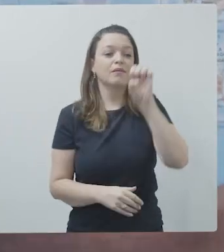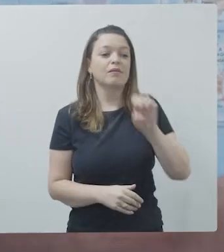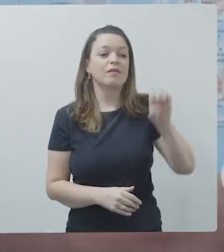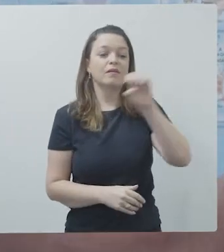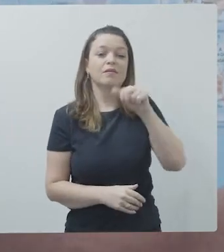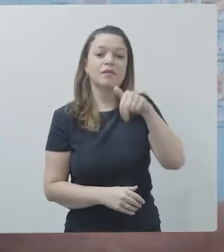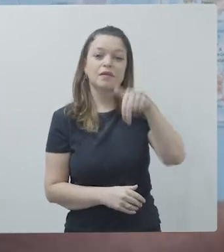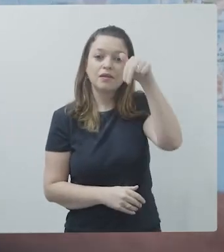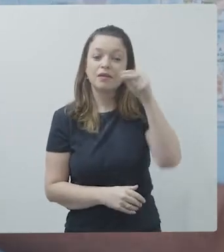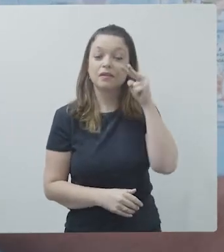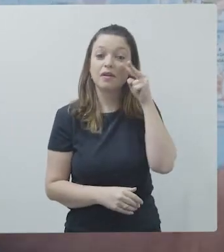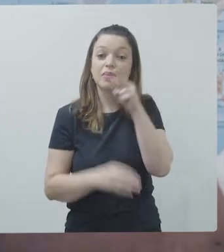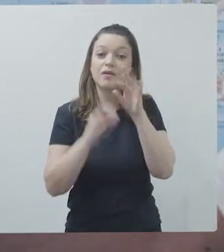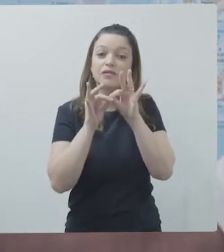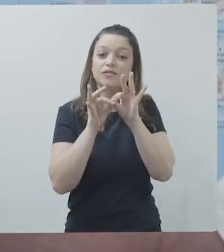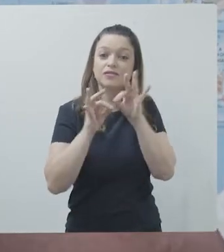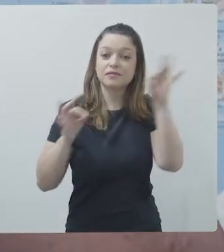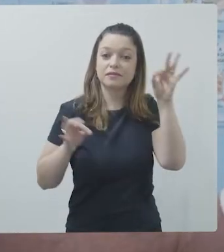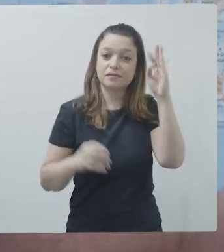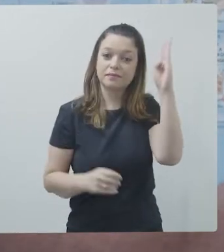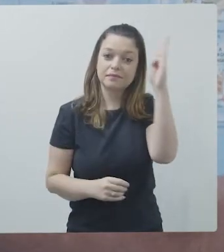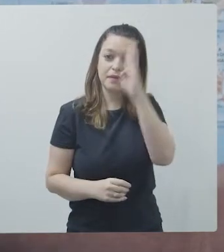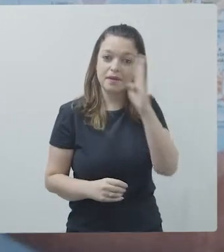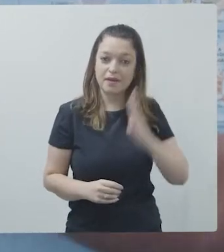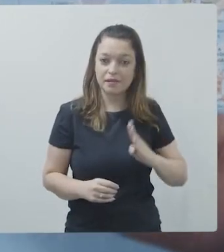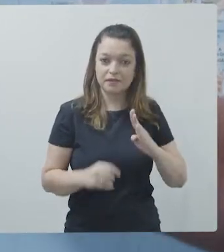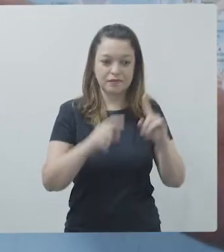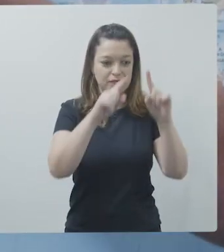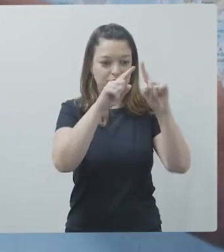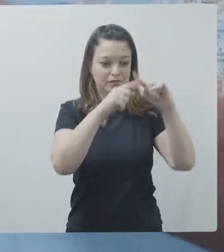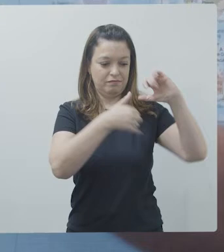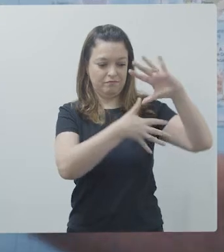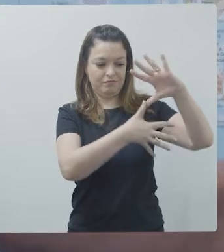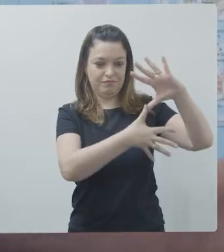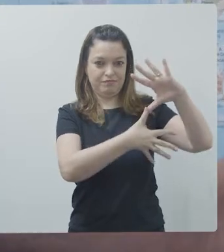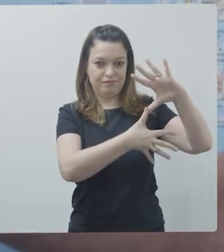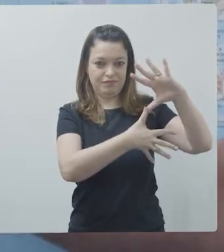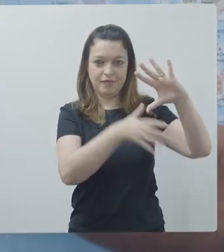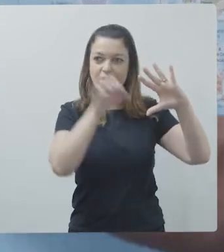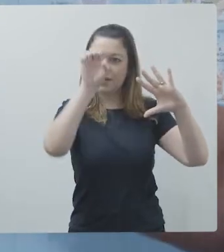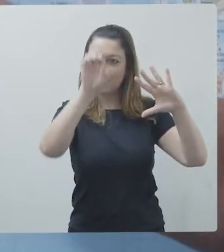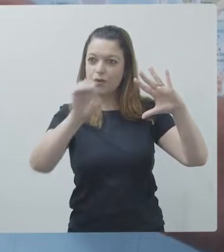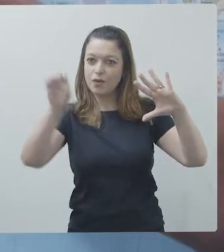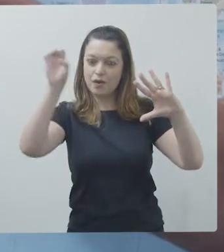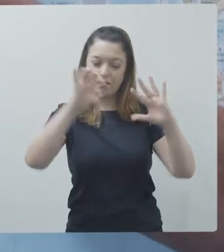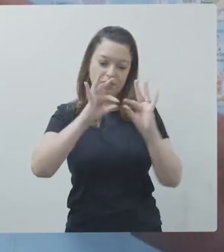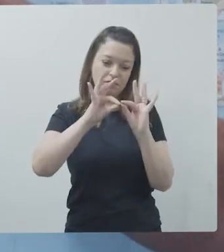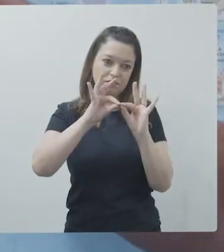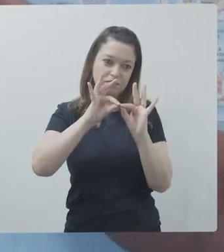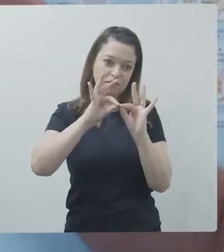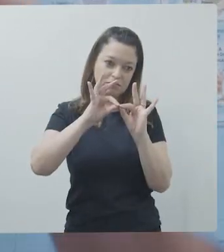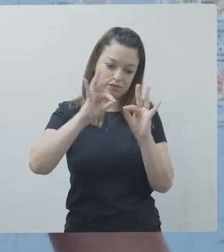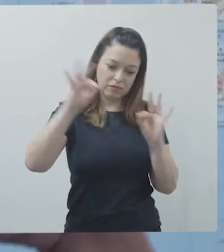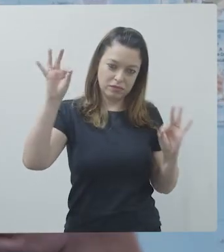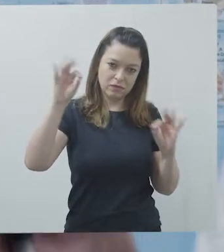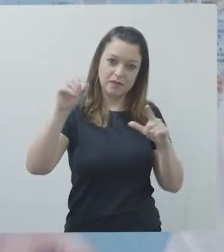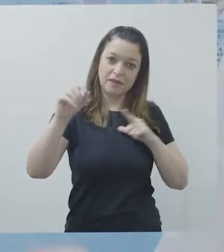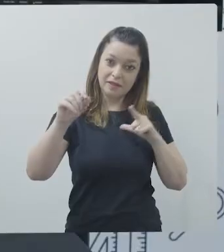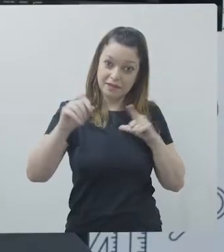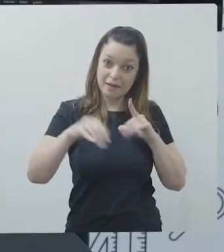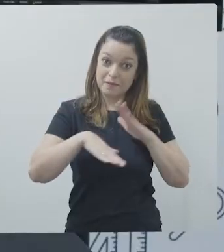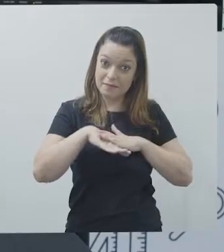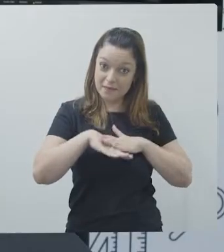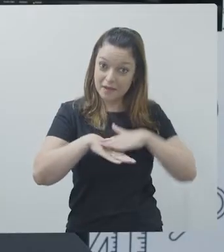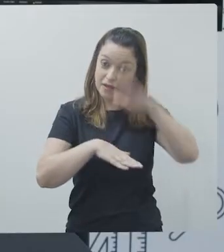distância que está do Brasil. Então, nós temos aí uma distância bem longa com o Brasil. Então,